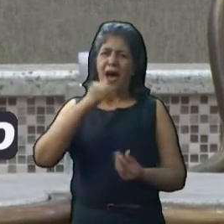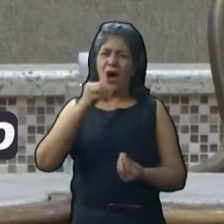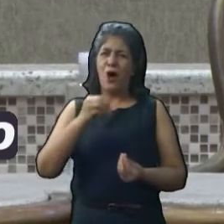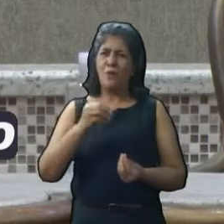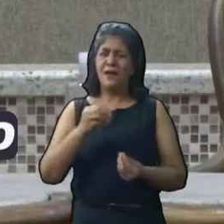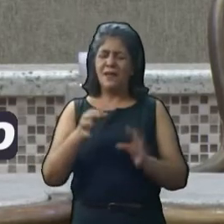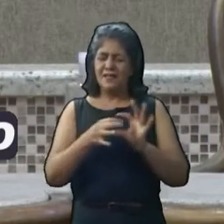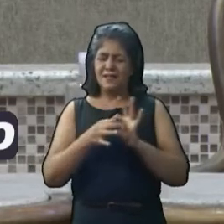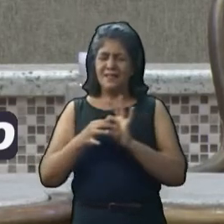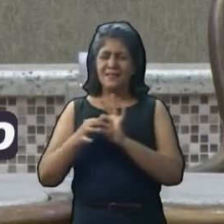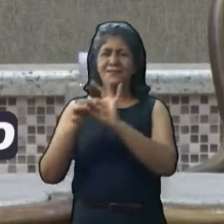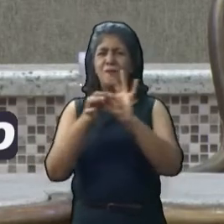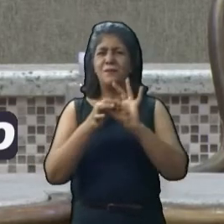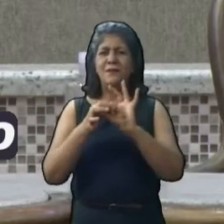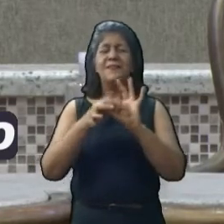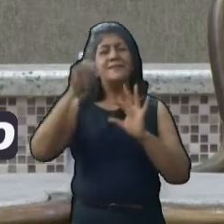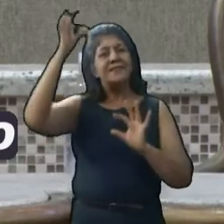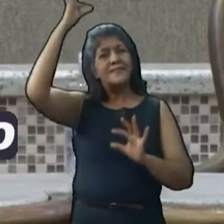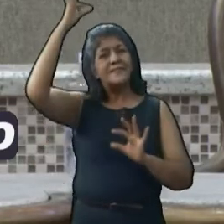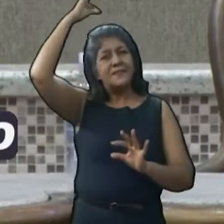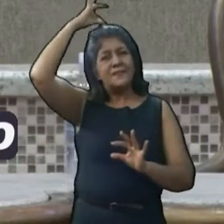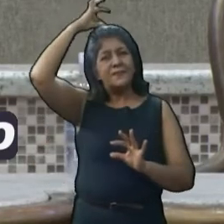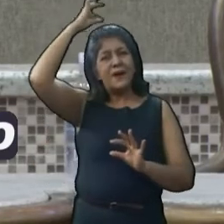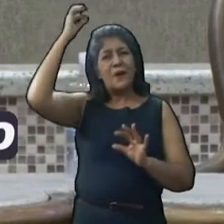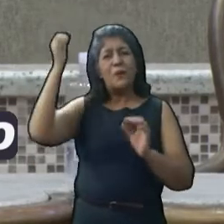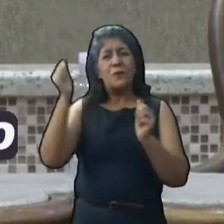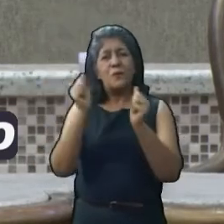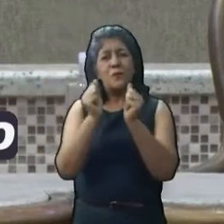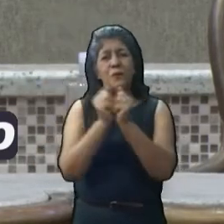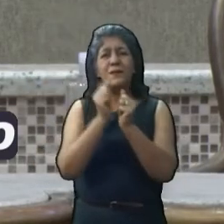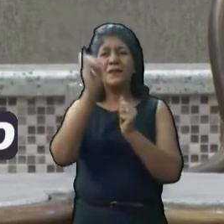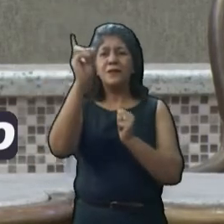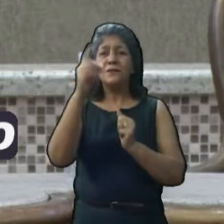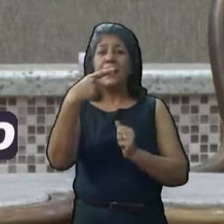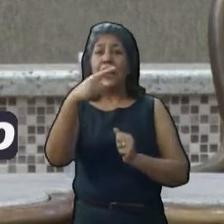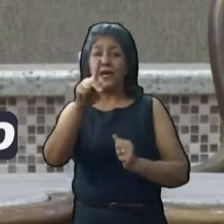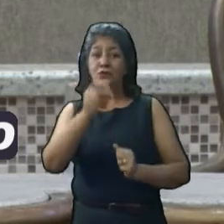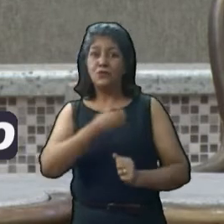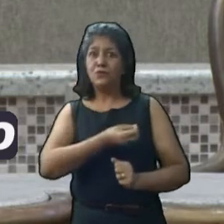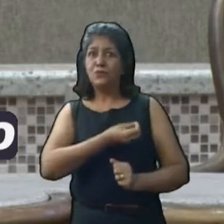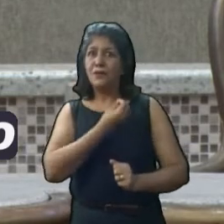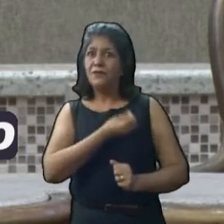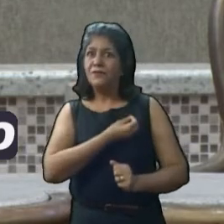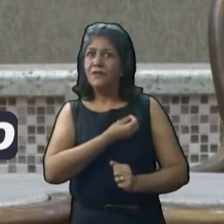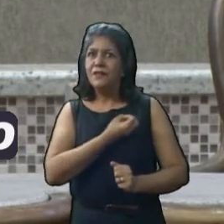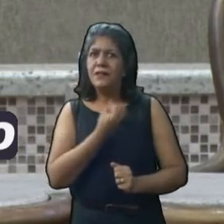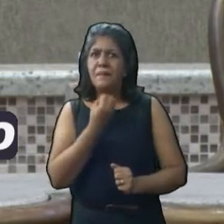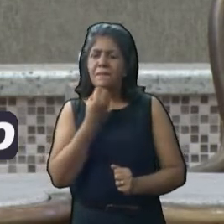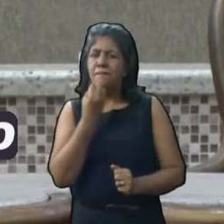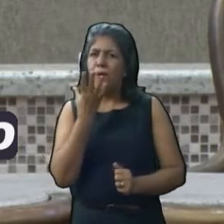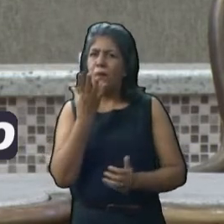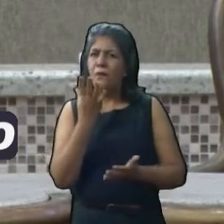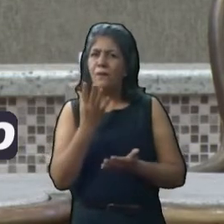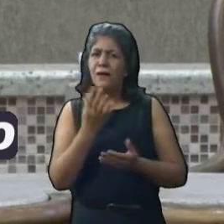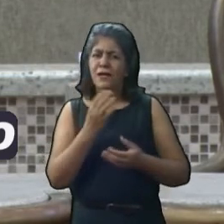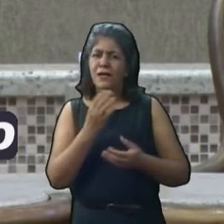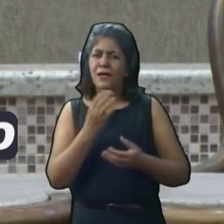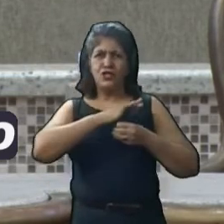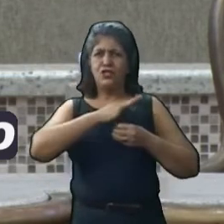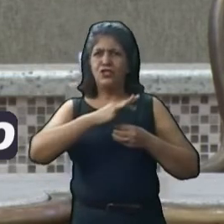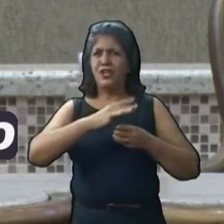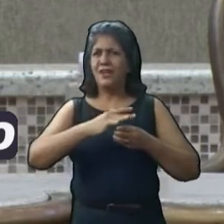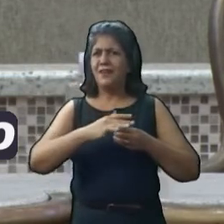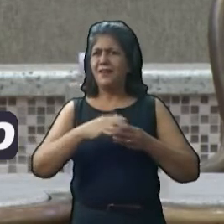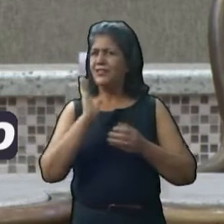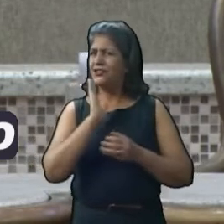espiritual com deus na sua vida não tem lugar para outra coisa o crente ou cristão servo de deus a serva de